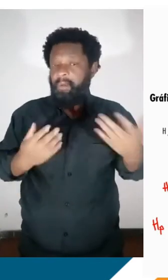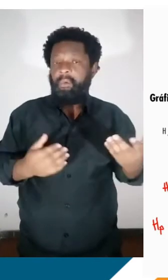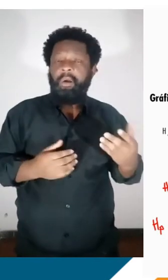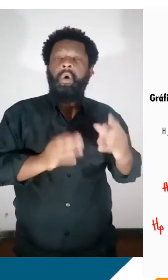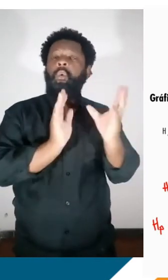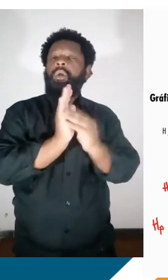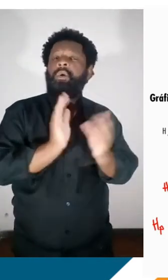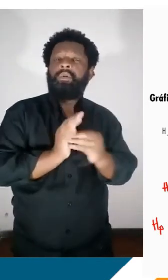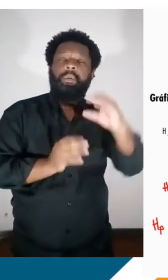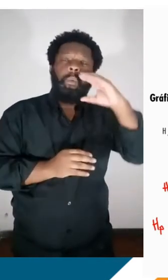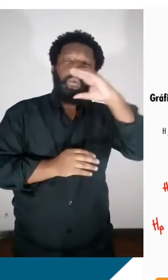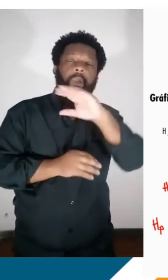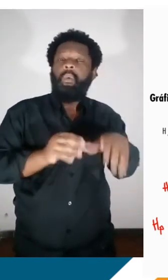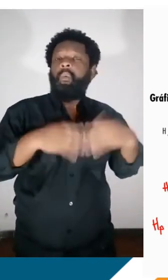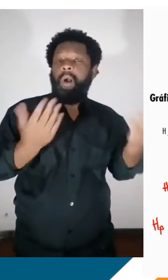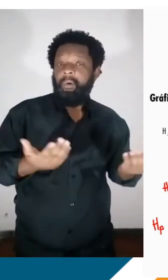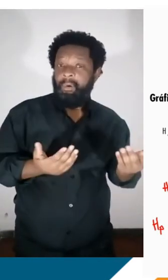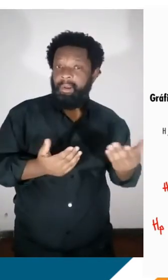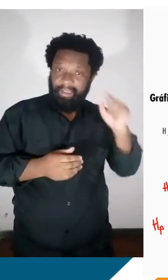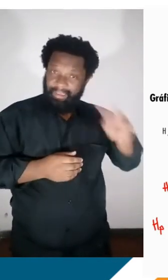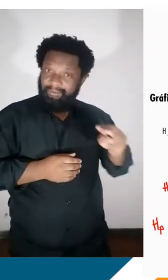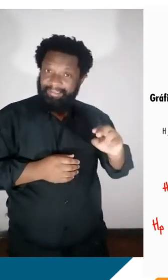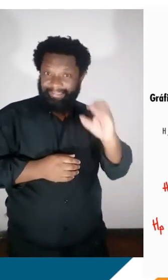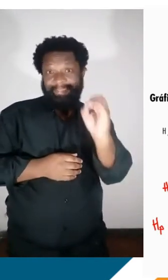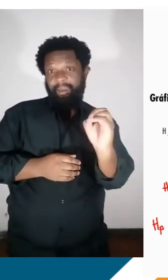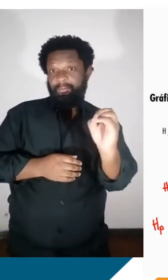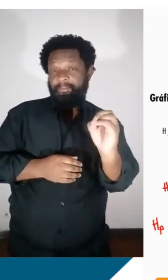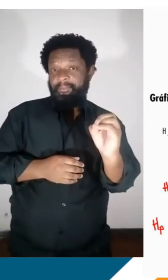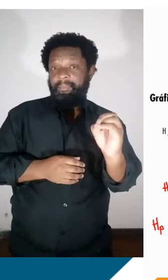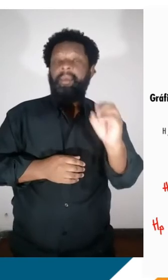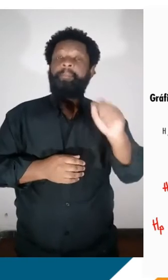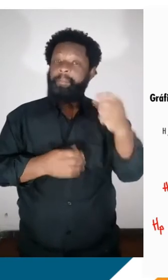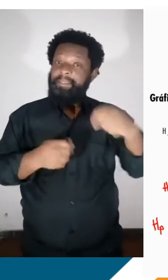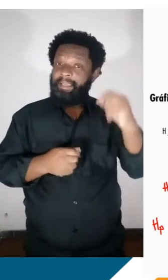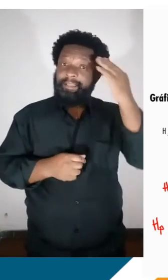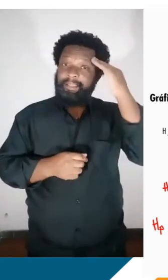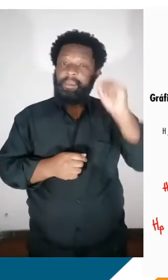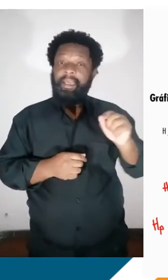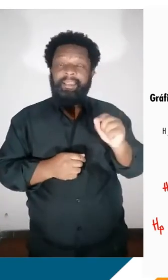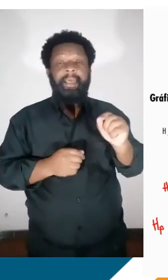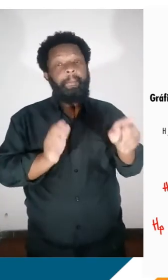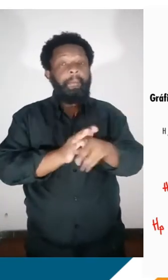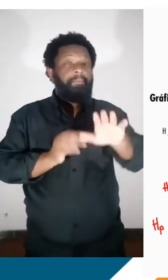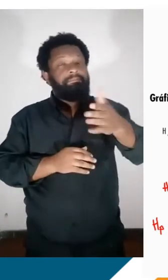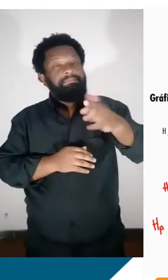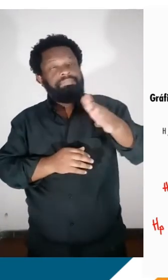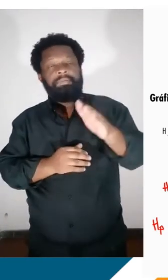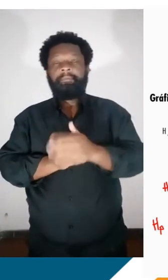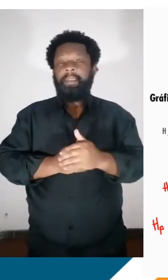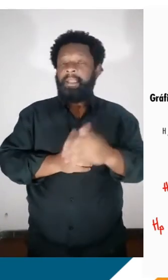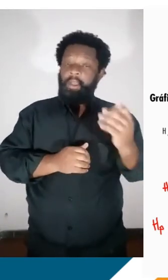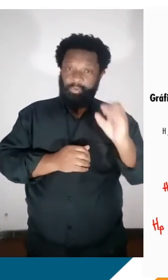conteúdo calórico aqui? Ele não era 0 aqui no caso, tá? A gente tem que levar em consideração que isso aqui é uma medida relativa,